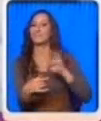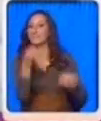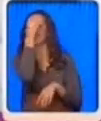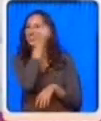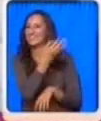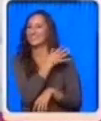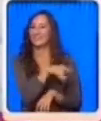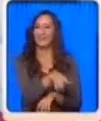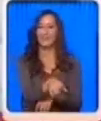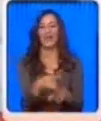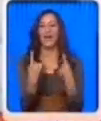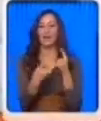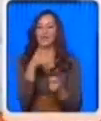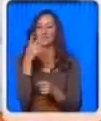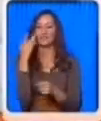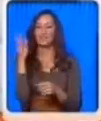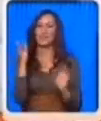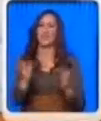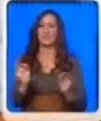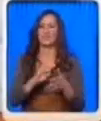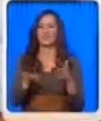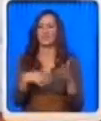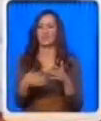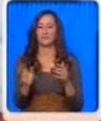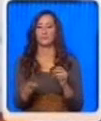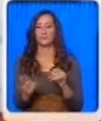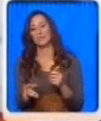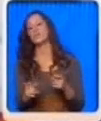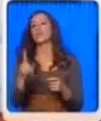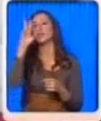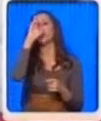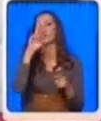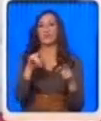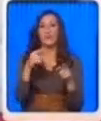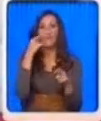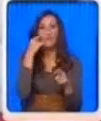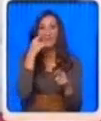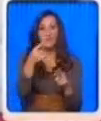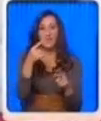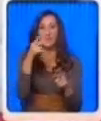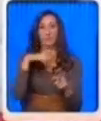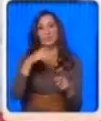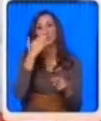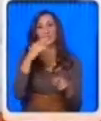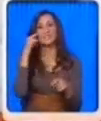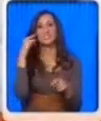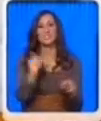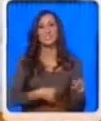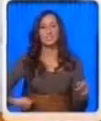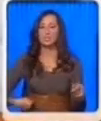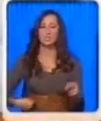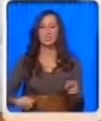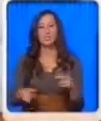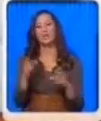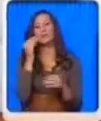parte são estrangeiros, alguns. Então pronto, não vale a pena, não percebem português. E eles, russo, para eles aquilo é chinês. Olha, Paulo Vasco, como é que é trabalhar